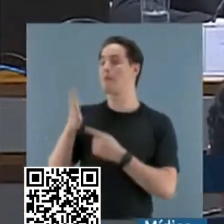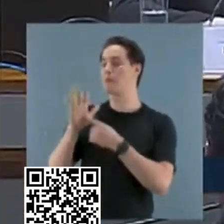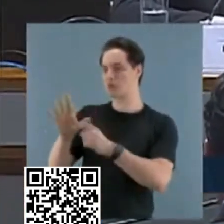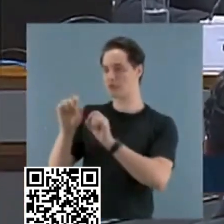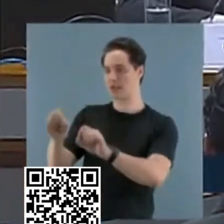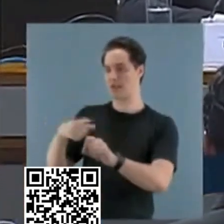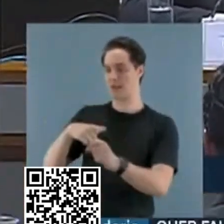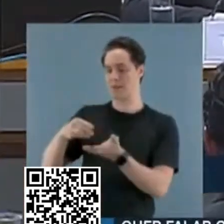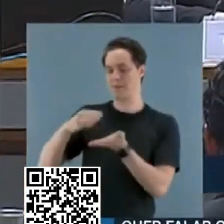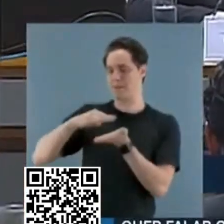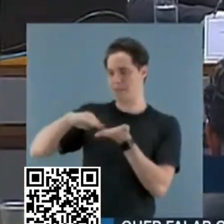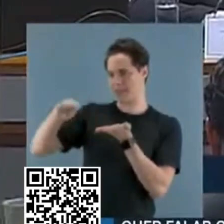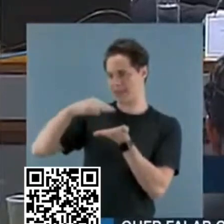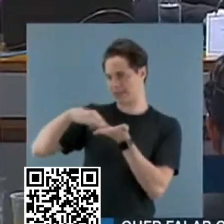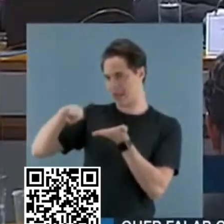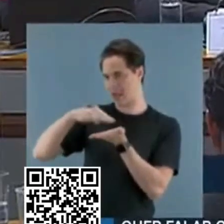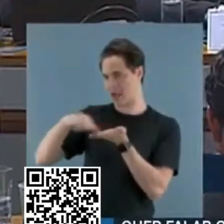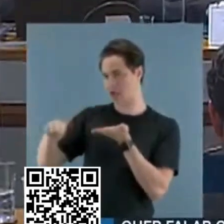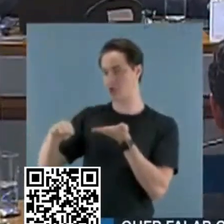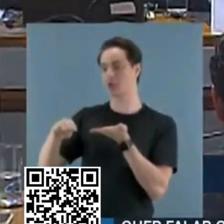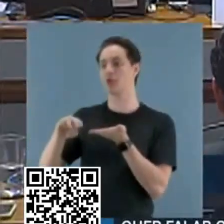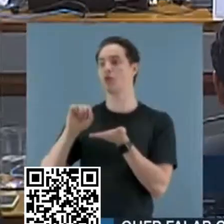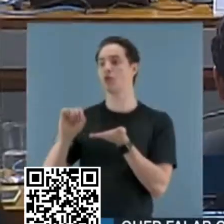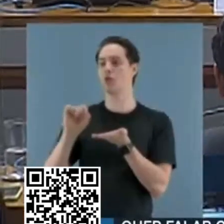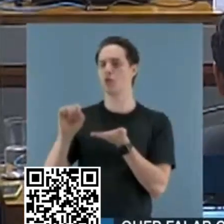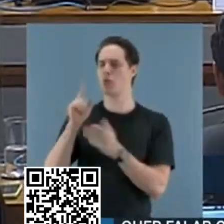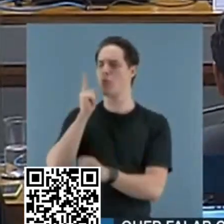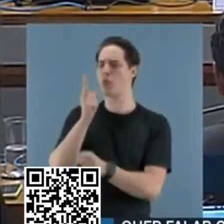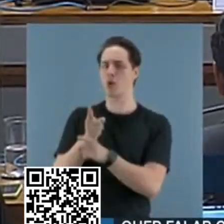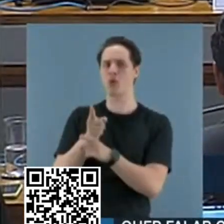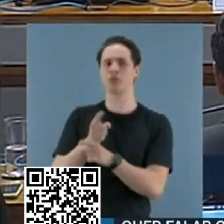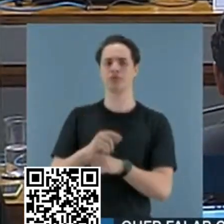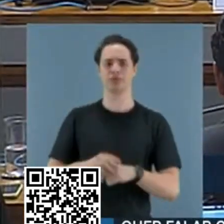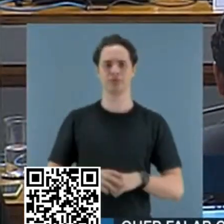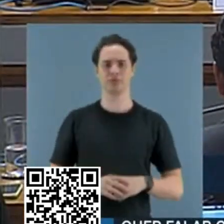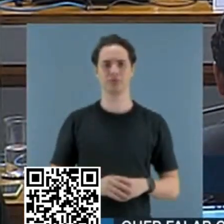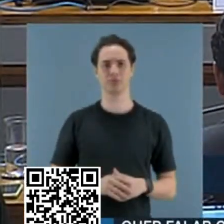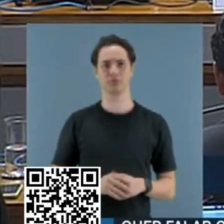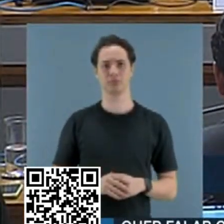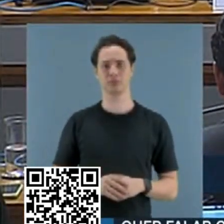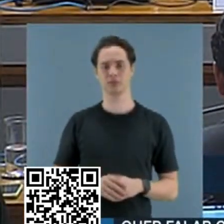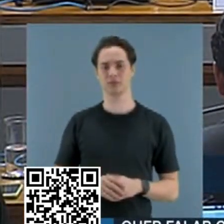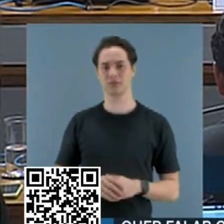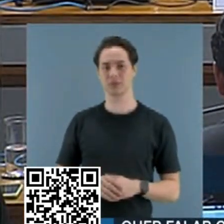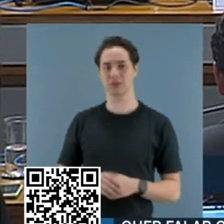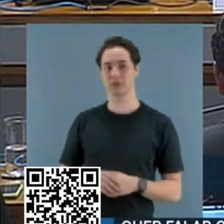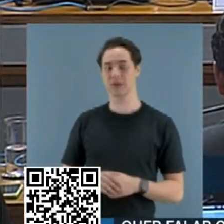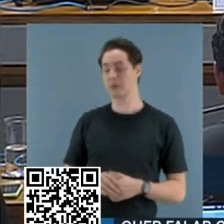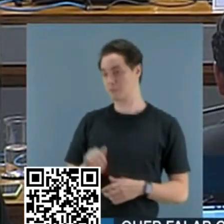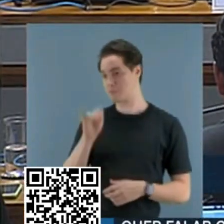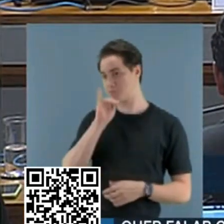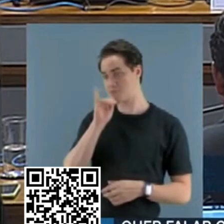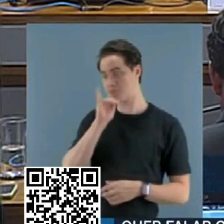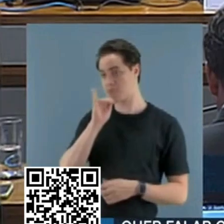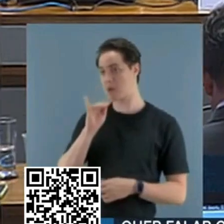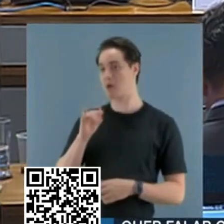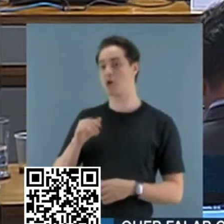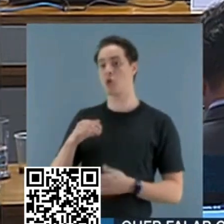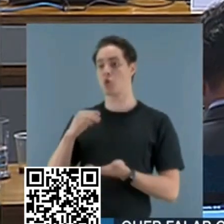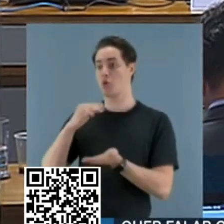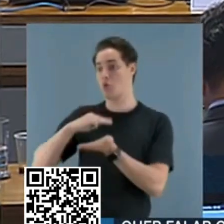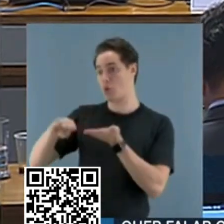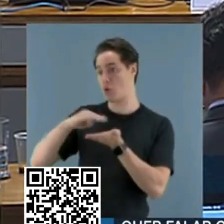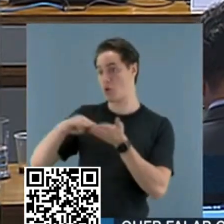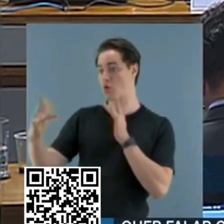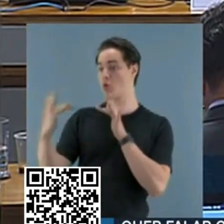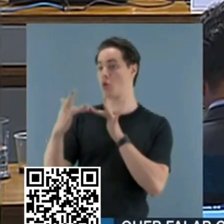de mensagens. E essa transmissão de mensagens, ela é feita, por exemplo, a Mauro Cid, de